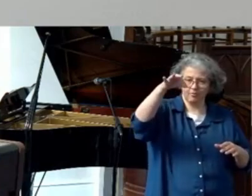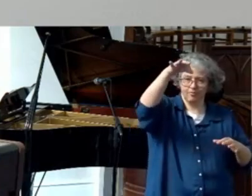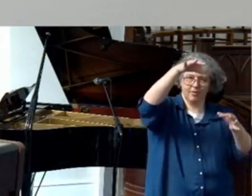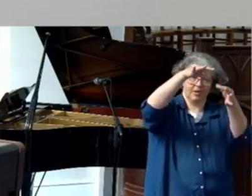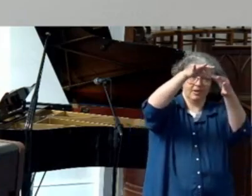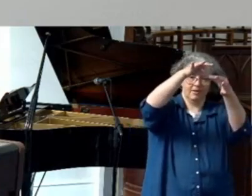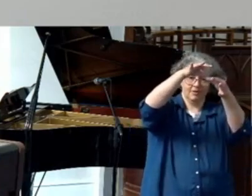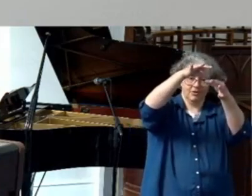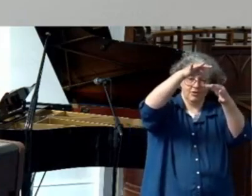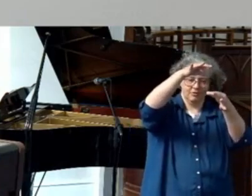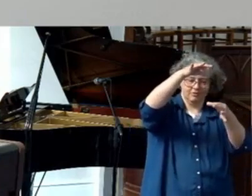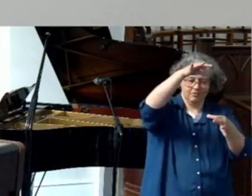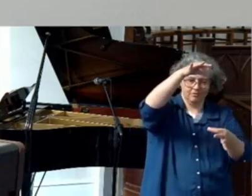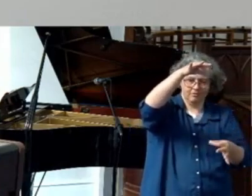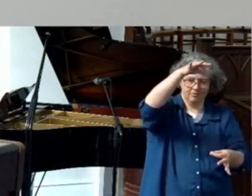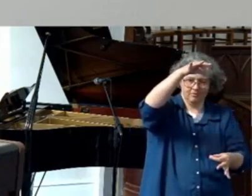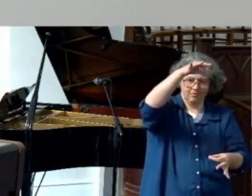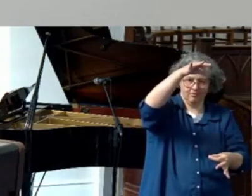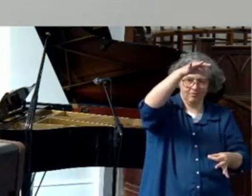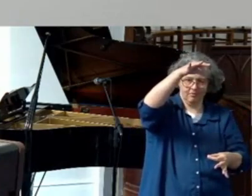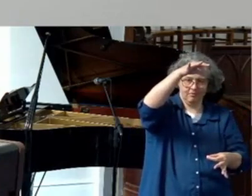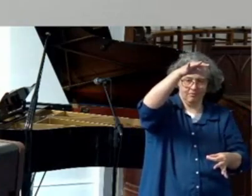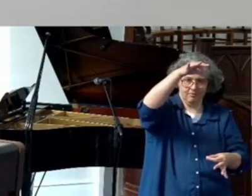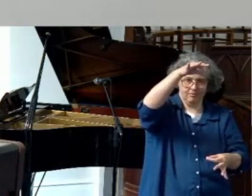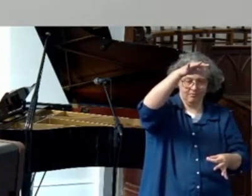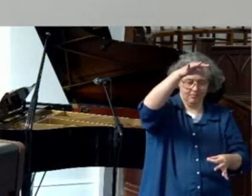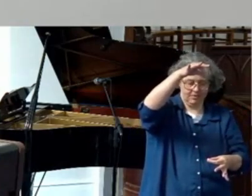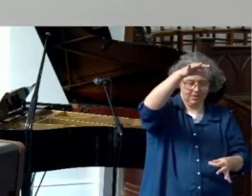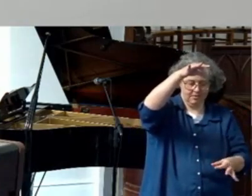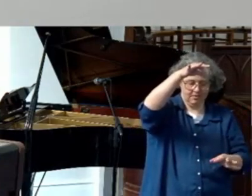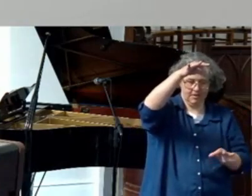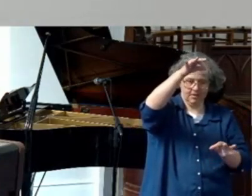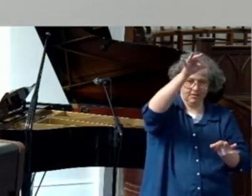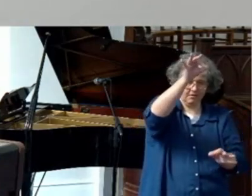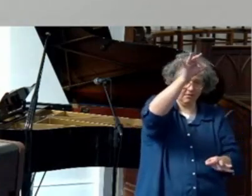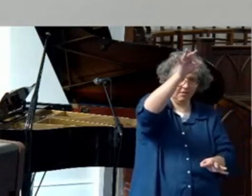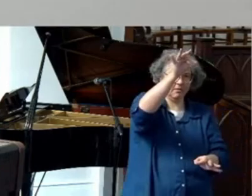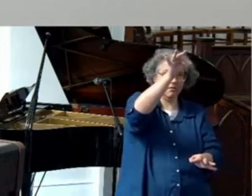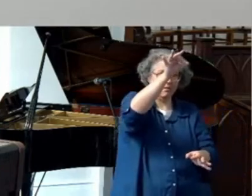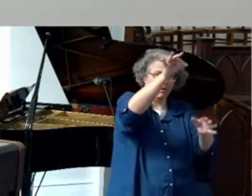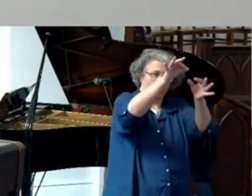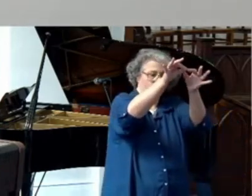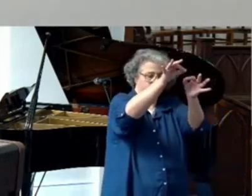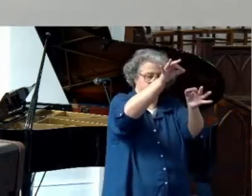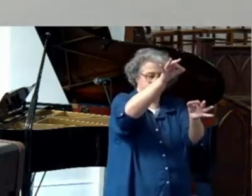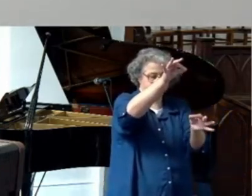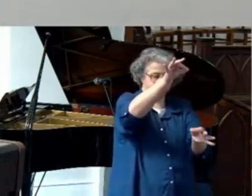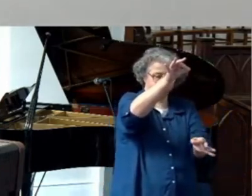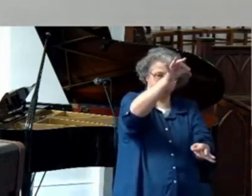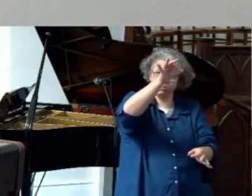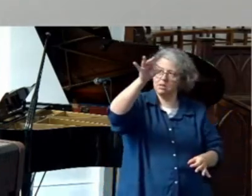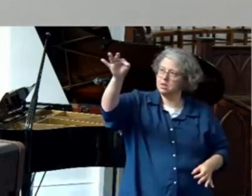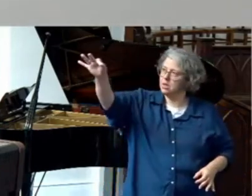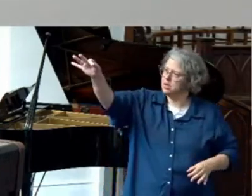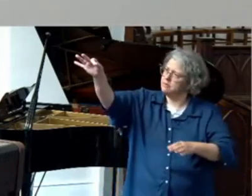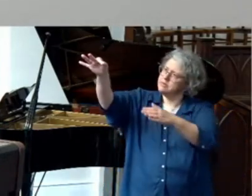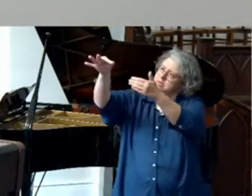e ele fica reto. Se eu colocasse esse prumo aqui, o prumo mostraria se essa parede está reta ou torta.